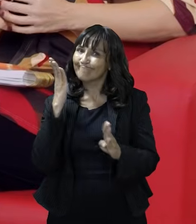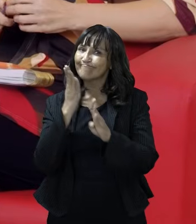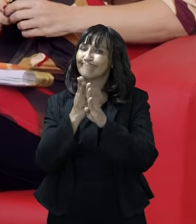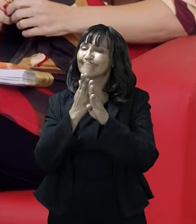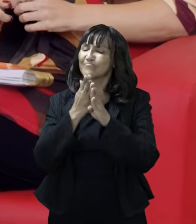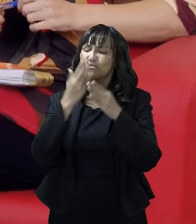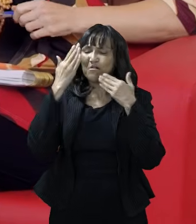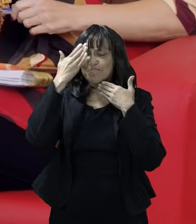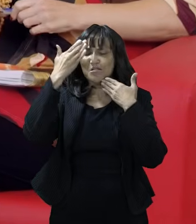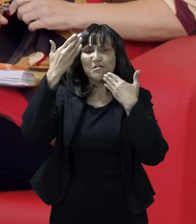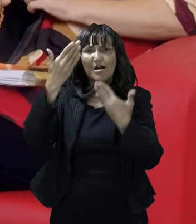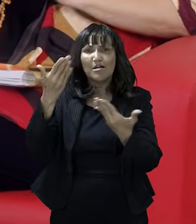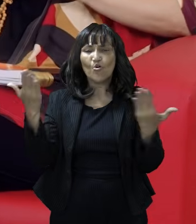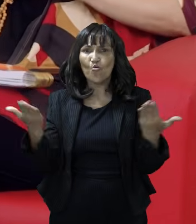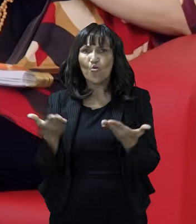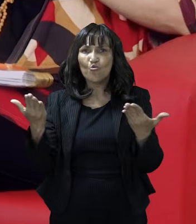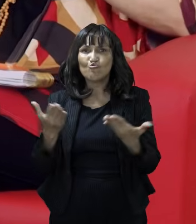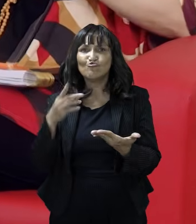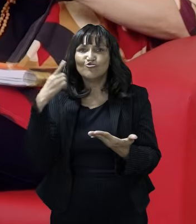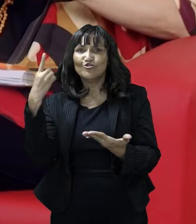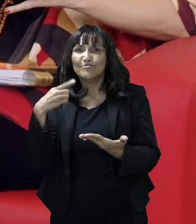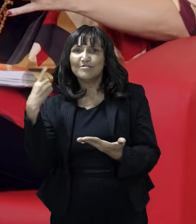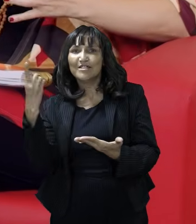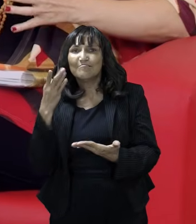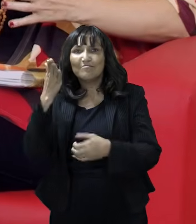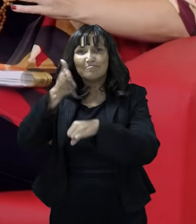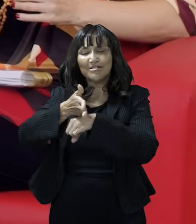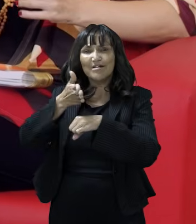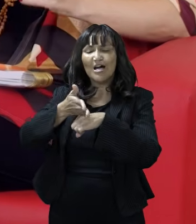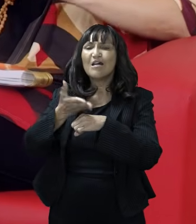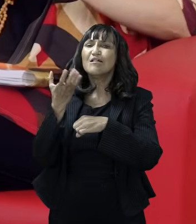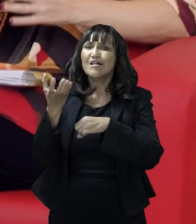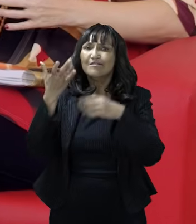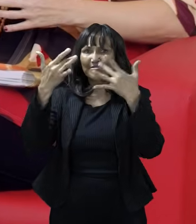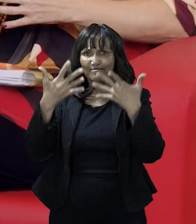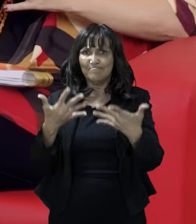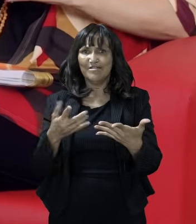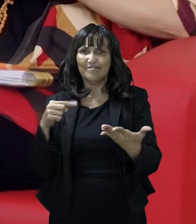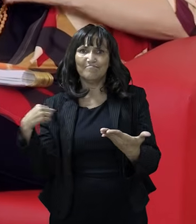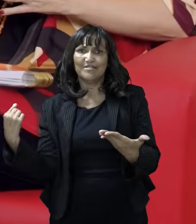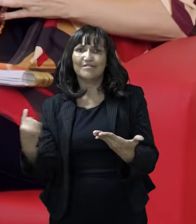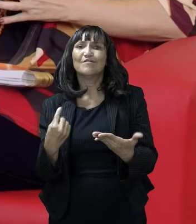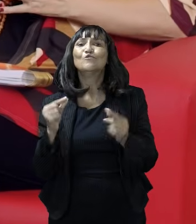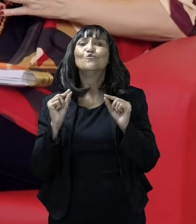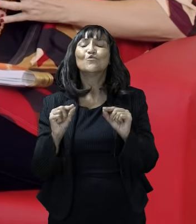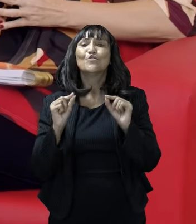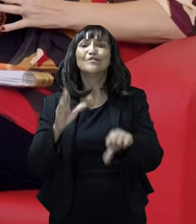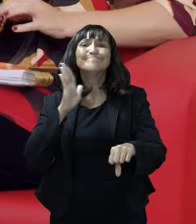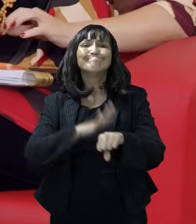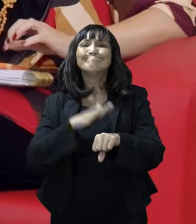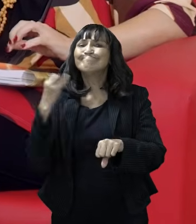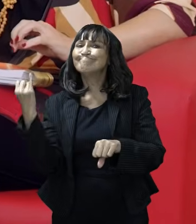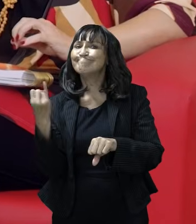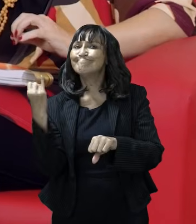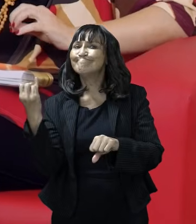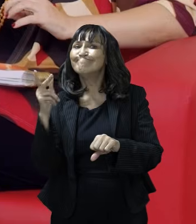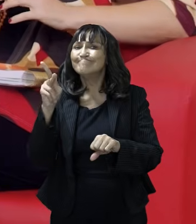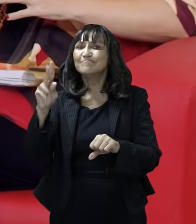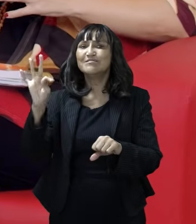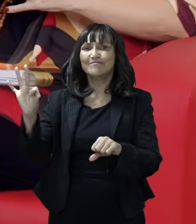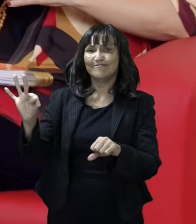por estar aqui com a gente hoje. Queria que o senhor explicasse para a gente sobre esse momento tão importante para o